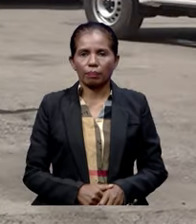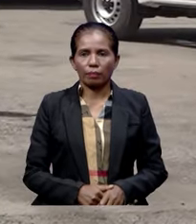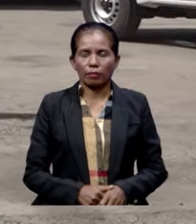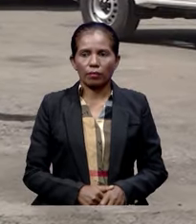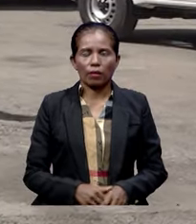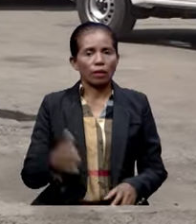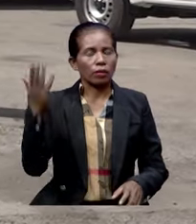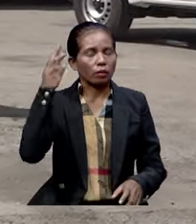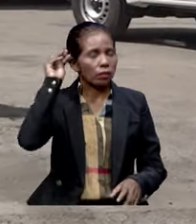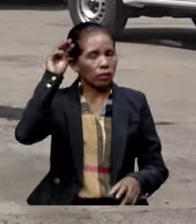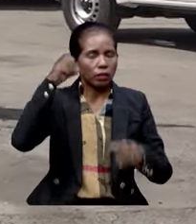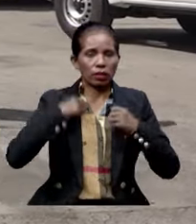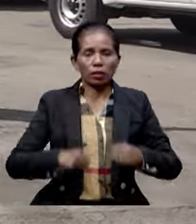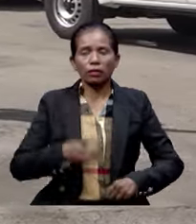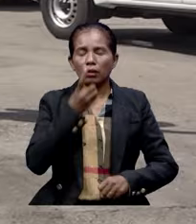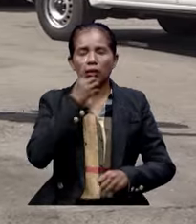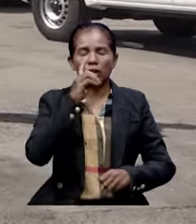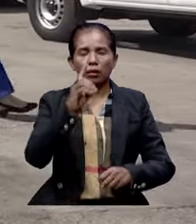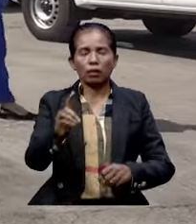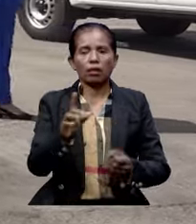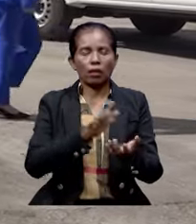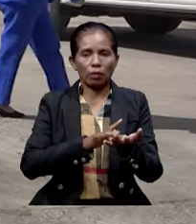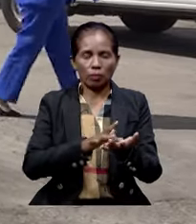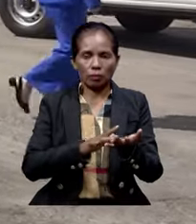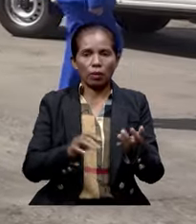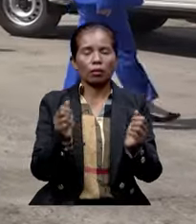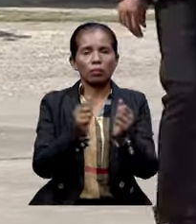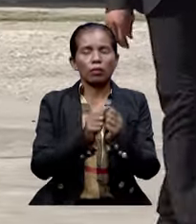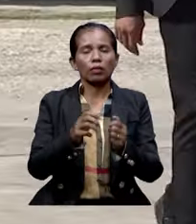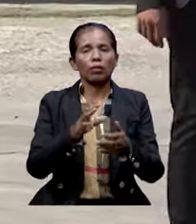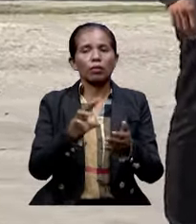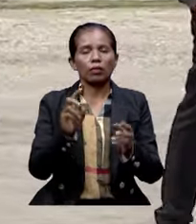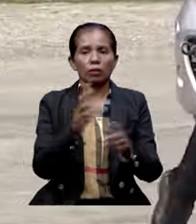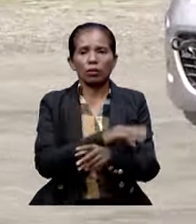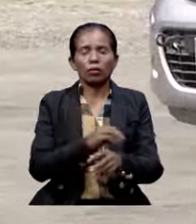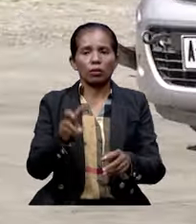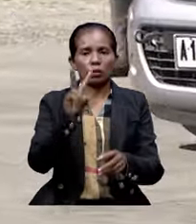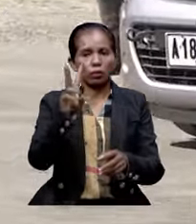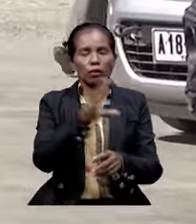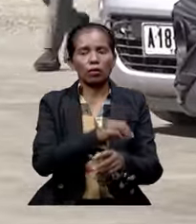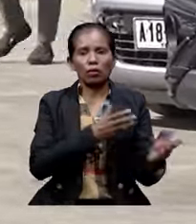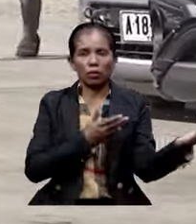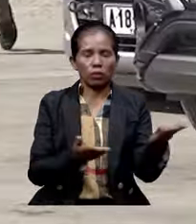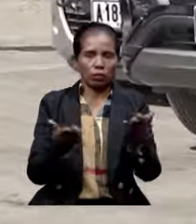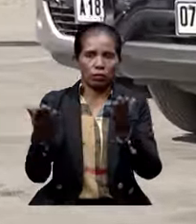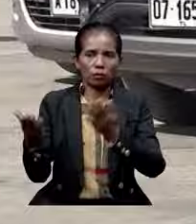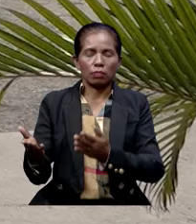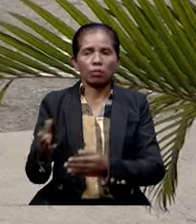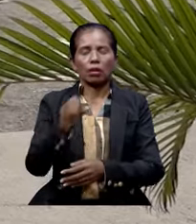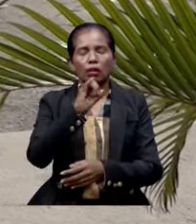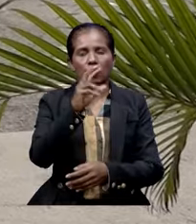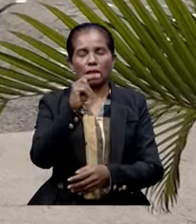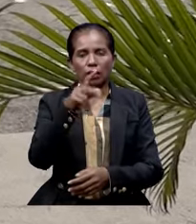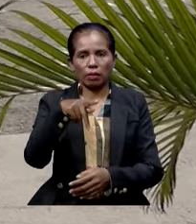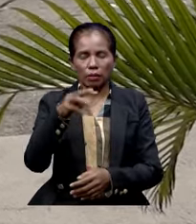Antes, nem ministra Saúde declara consumáveis no Aimoro Item Ruané, nem Companhia Salimago Hatama Barmazene Instituto Nacional Farmácia